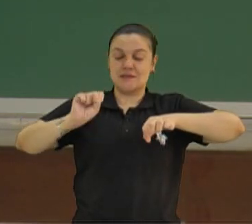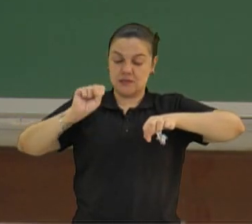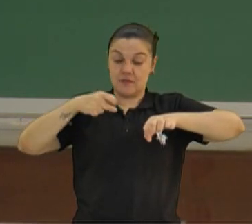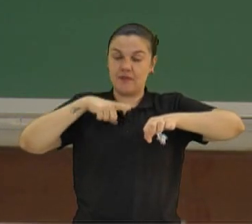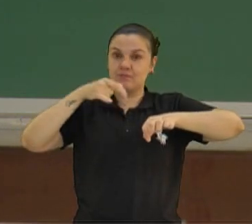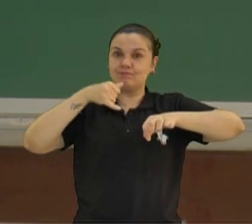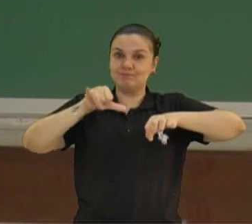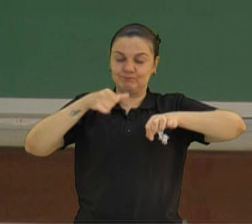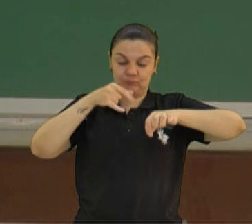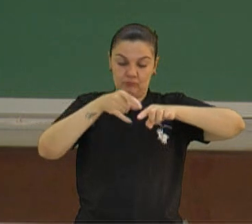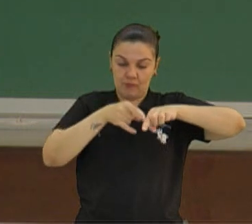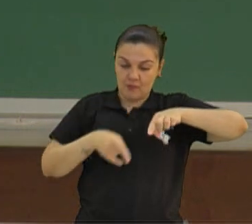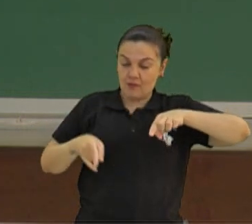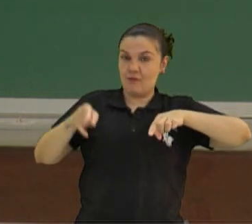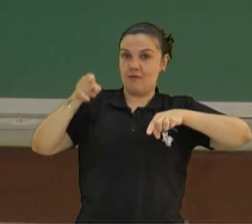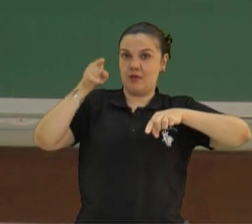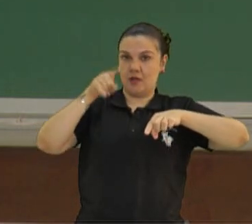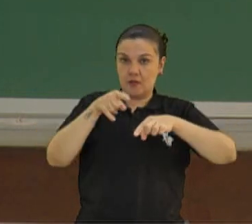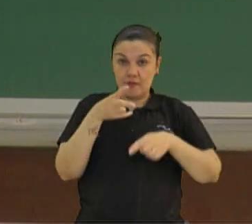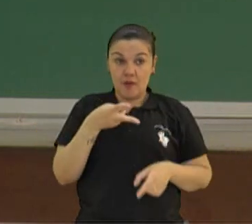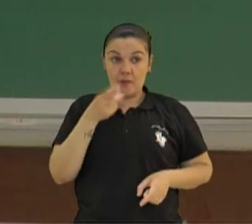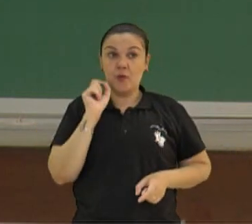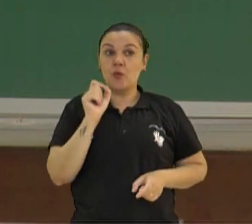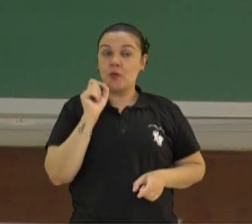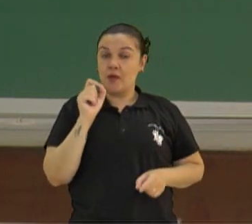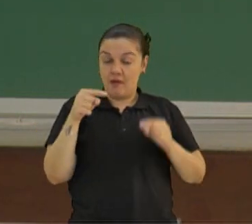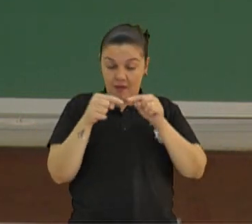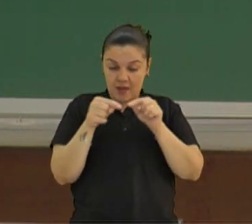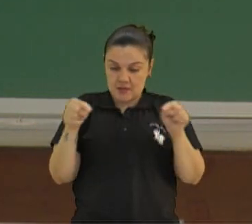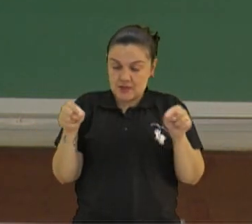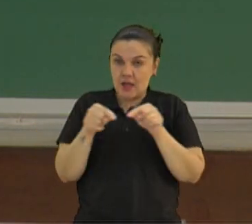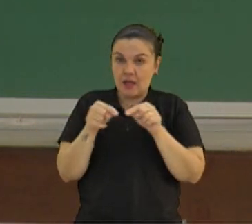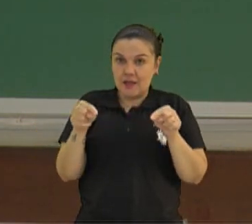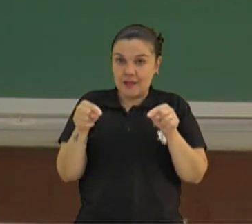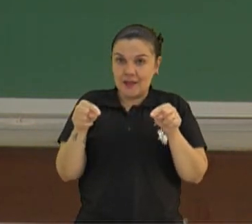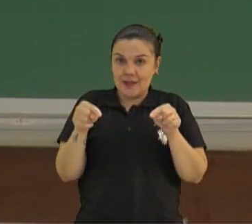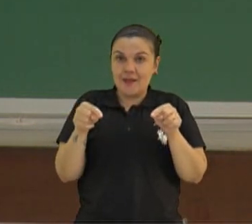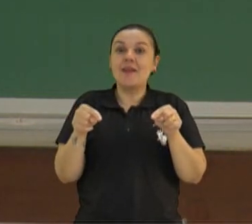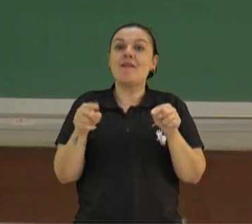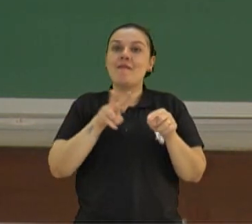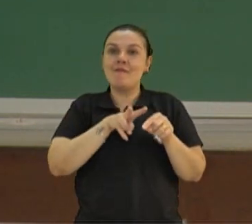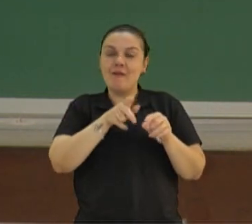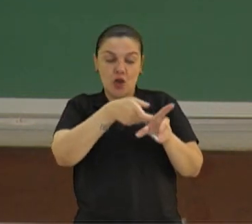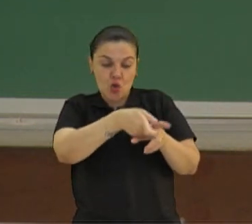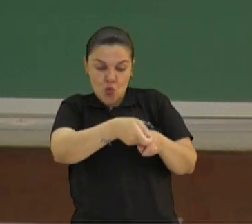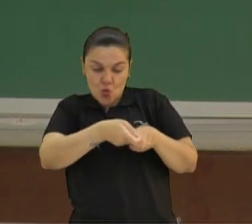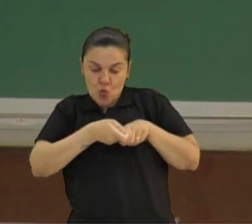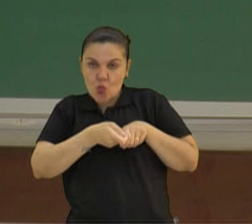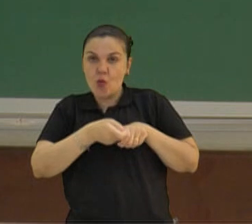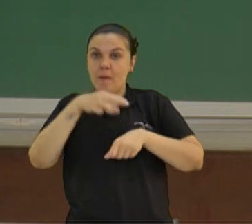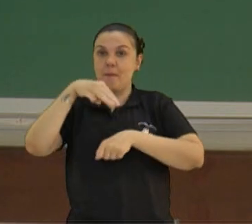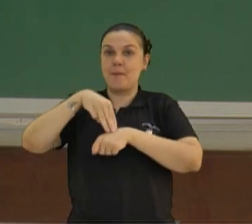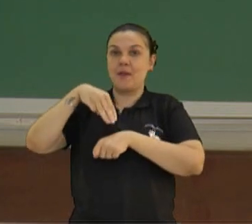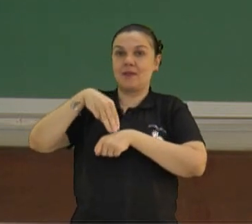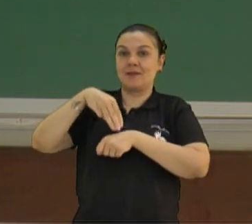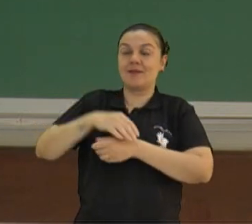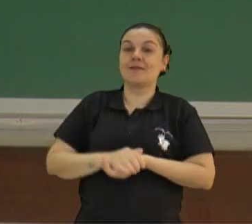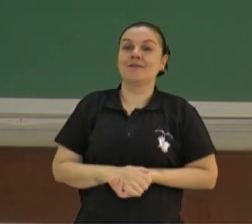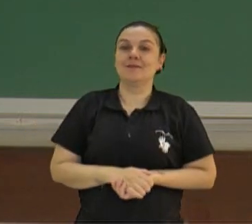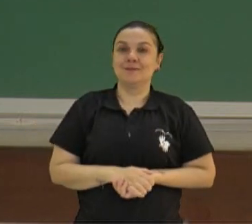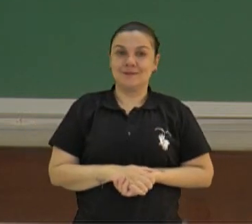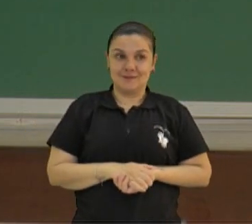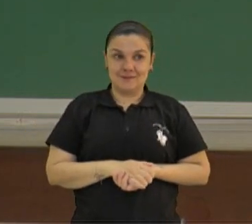corrente elétrica. Você vai reparar que esse material, esse conjunto, ele vai atrair